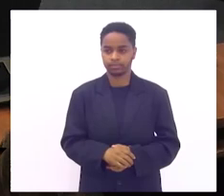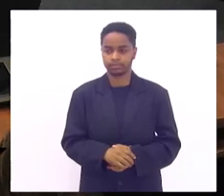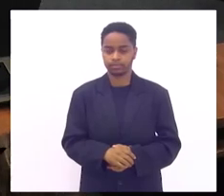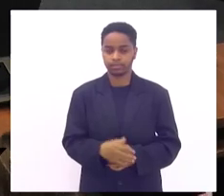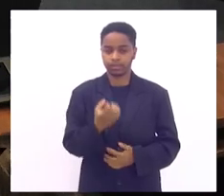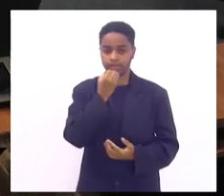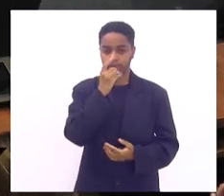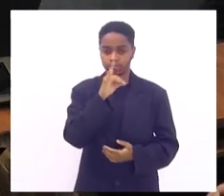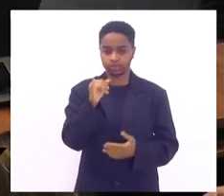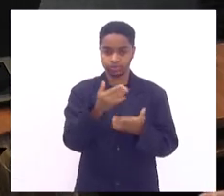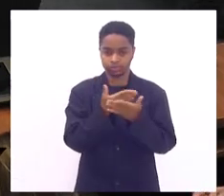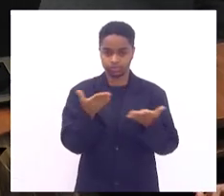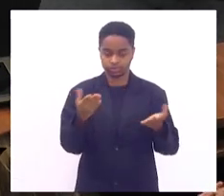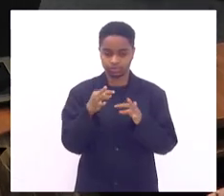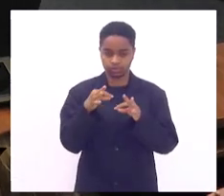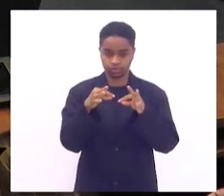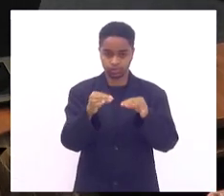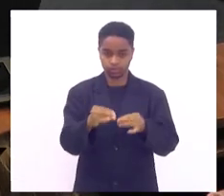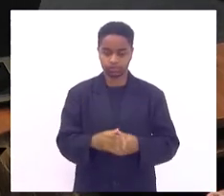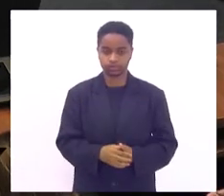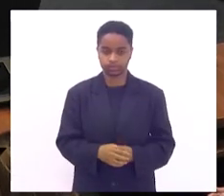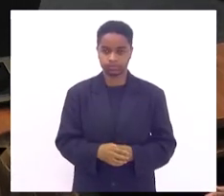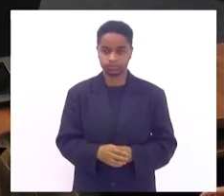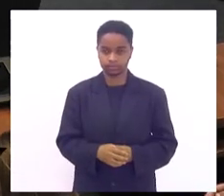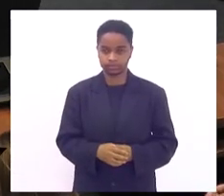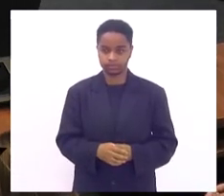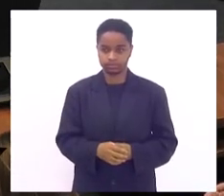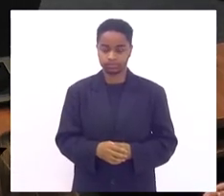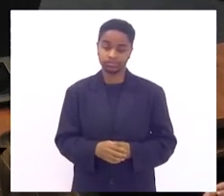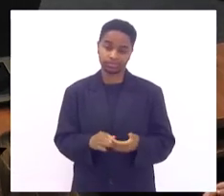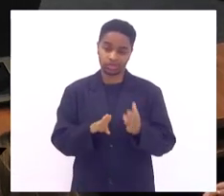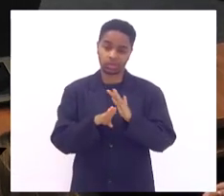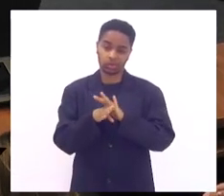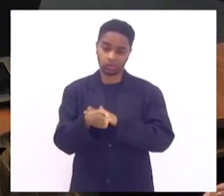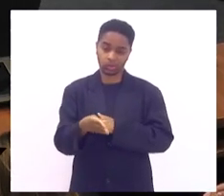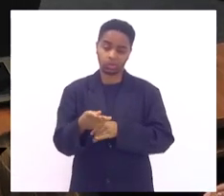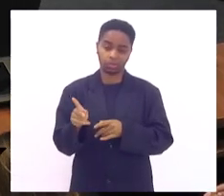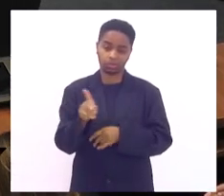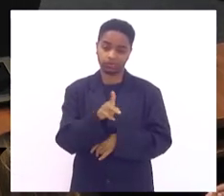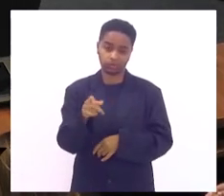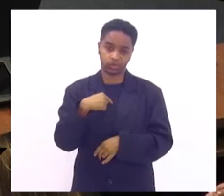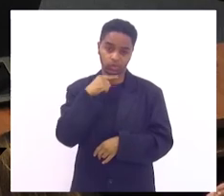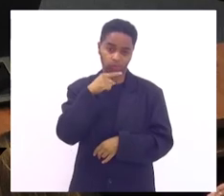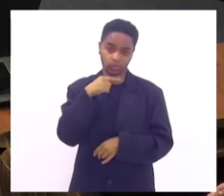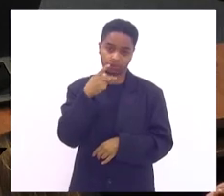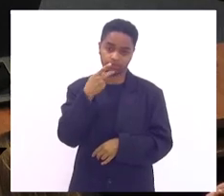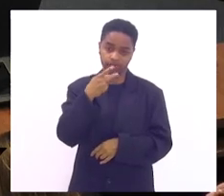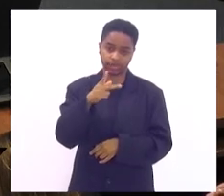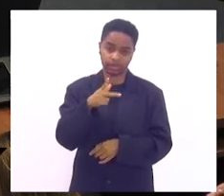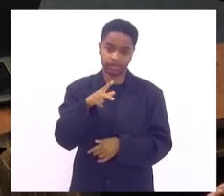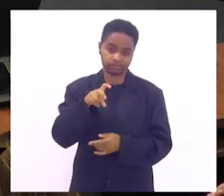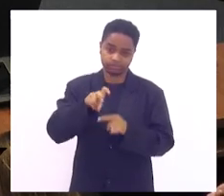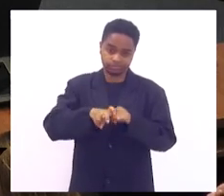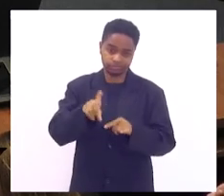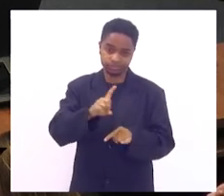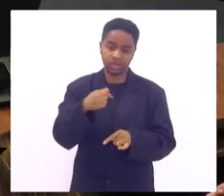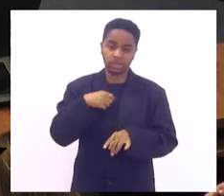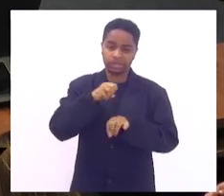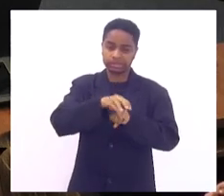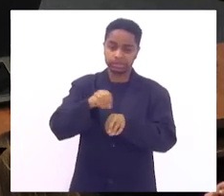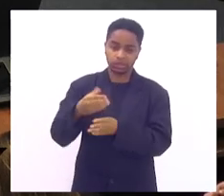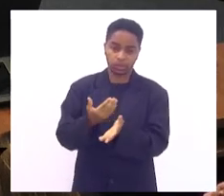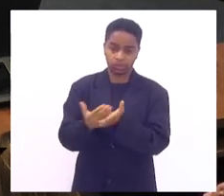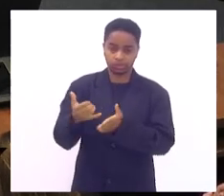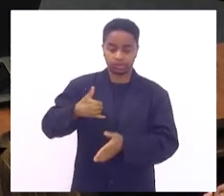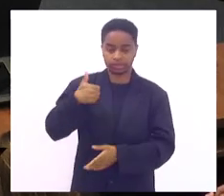Bom dia a todos. É um mau hábito de ser professor, né? Eu não consigo falar sentado, infelizmente. Dou aula desde 17 anos, né? Falar